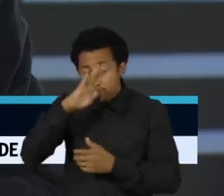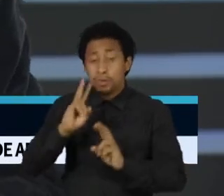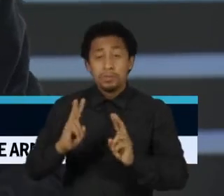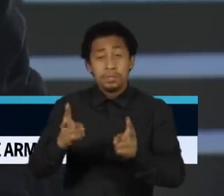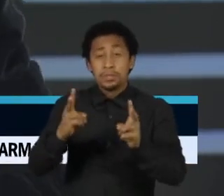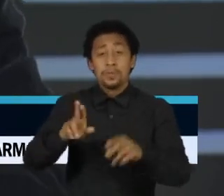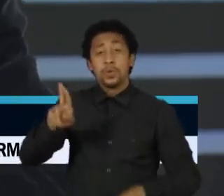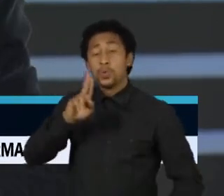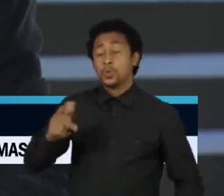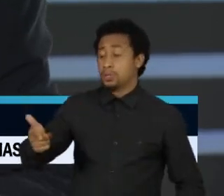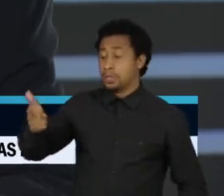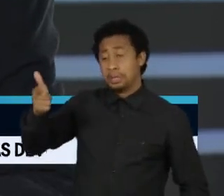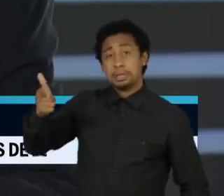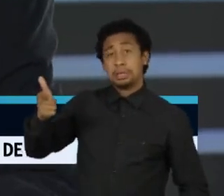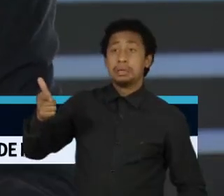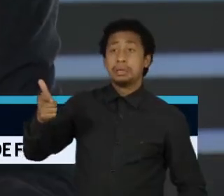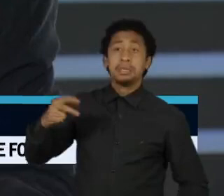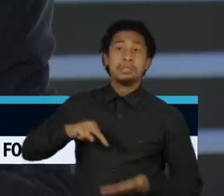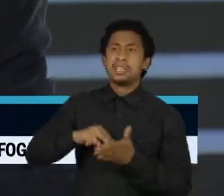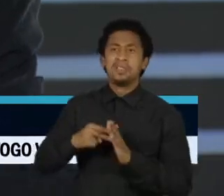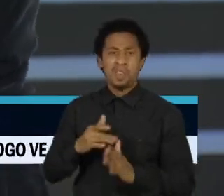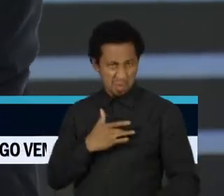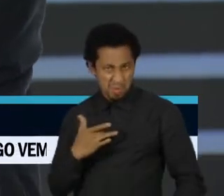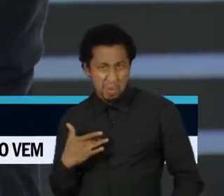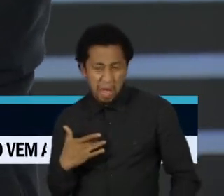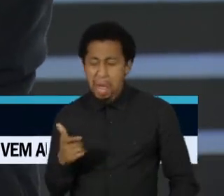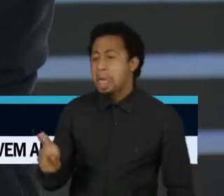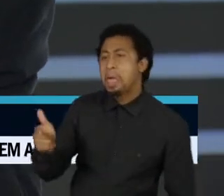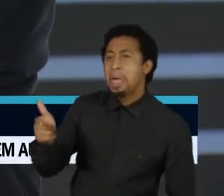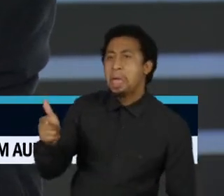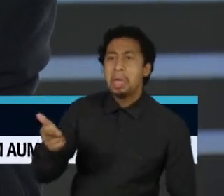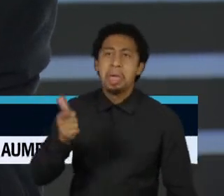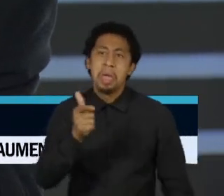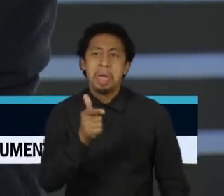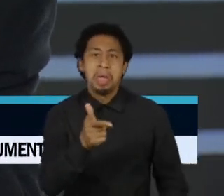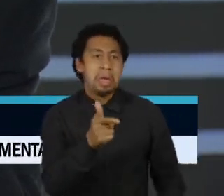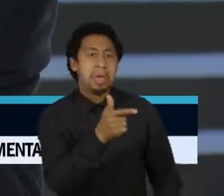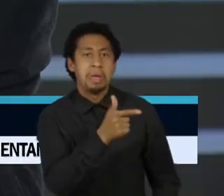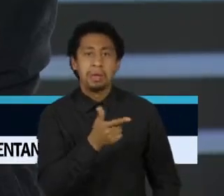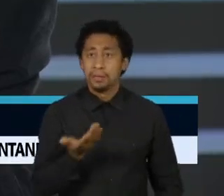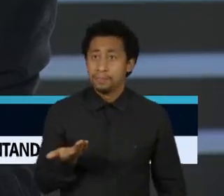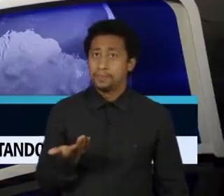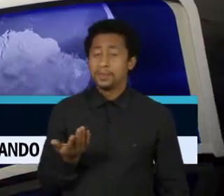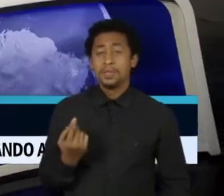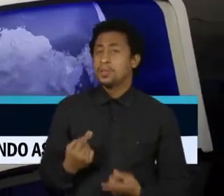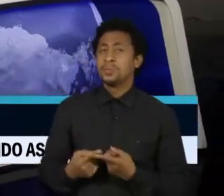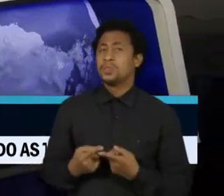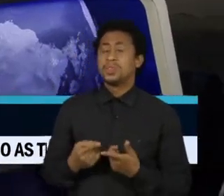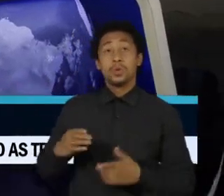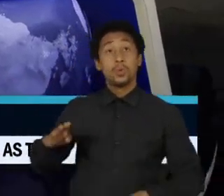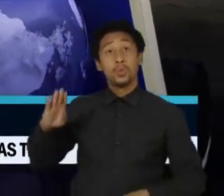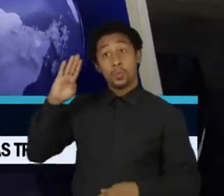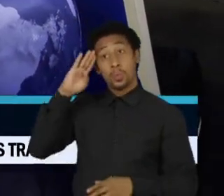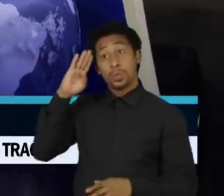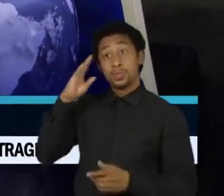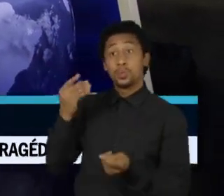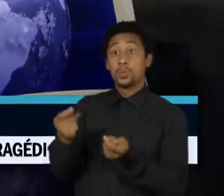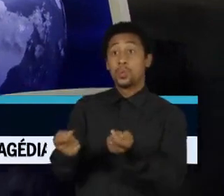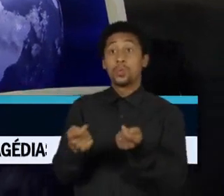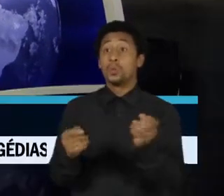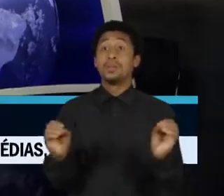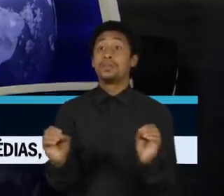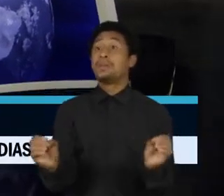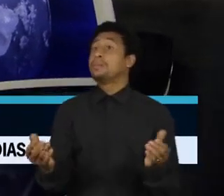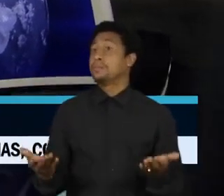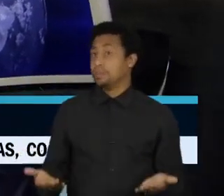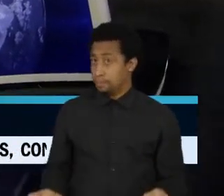Nós estamos chegando a um ponto em que fica muito difícil entender por que o Exército se afastou do controle disso. A alegação do Exército,